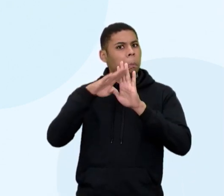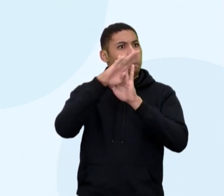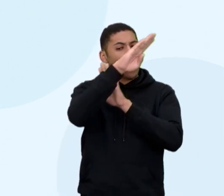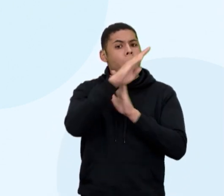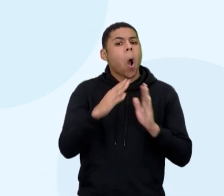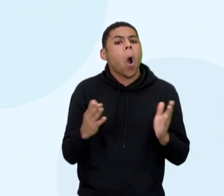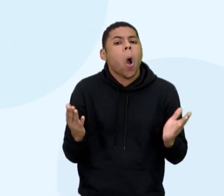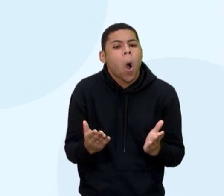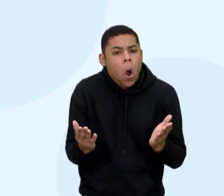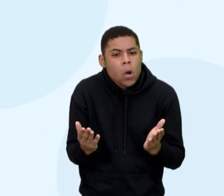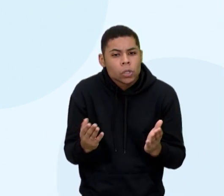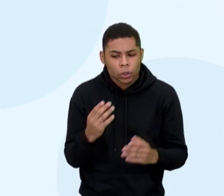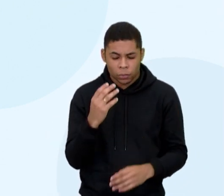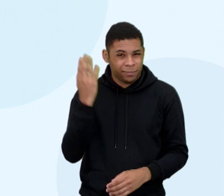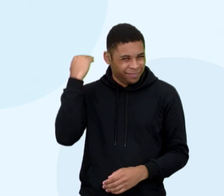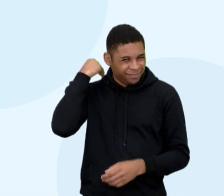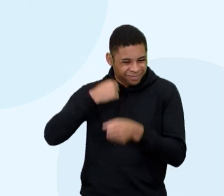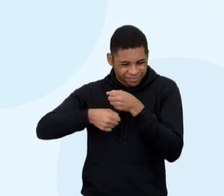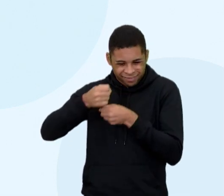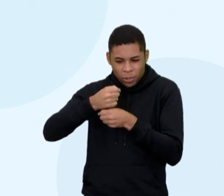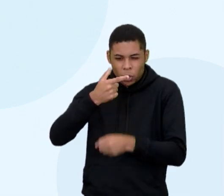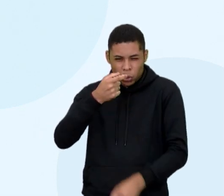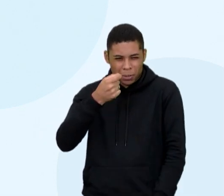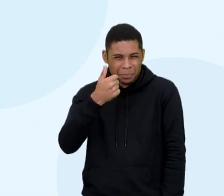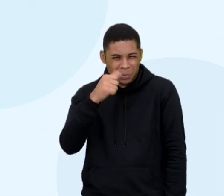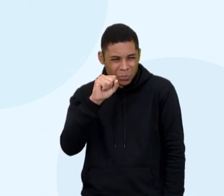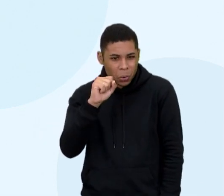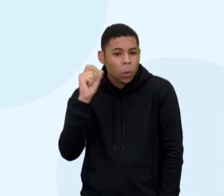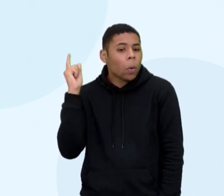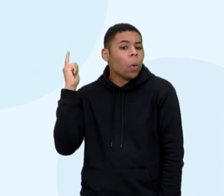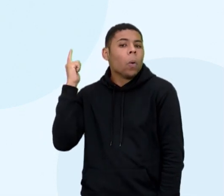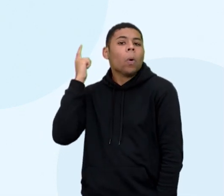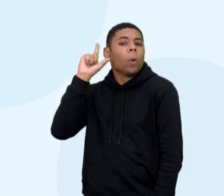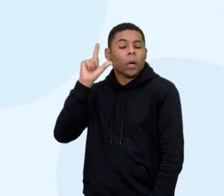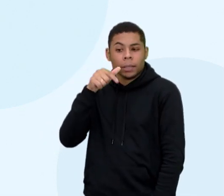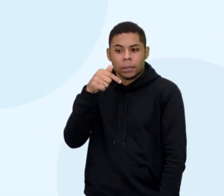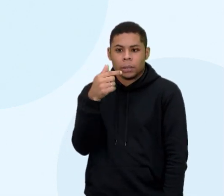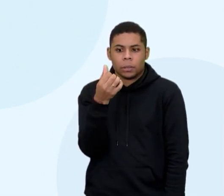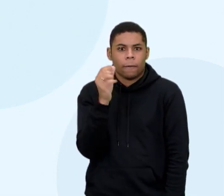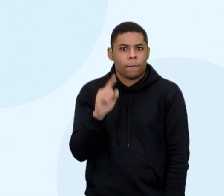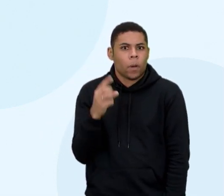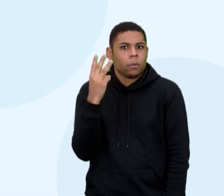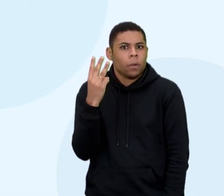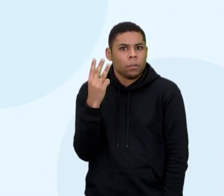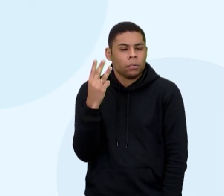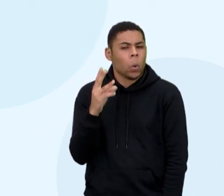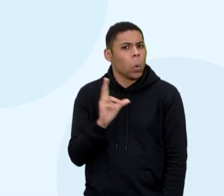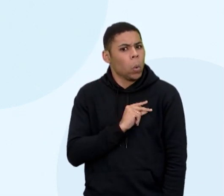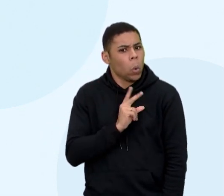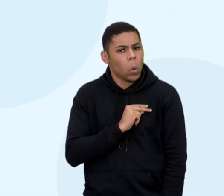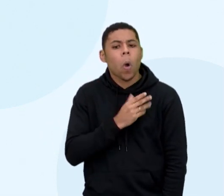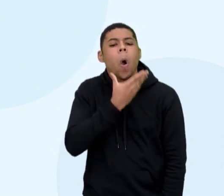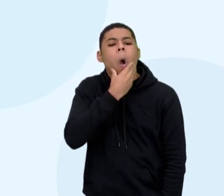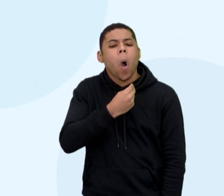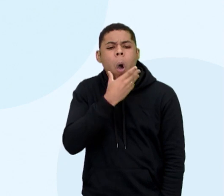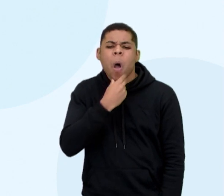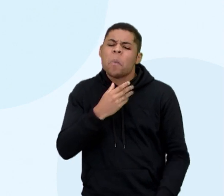chegou a 76,3 anos em 2018, enquanto a expectativa de vida dos homens é